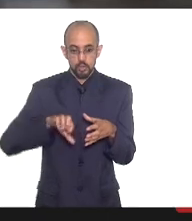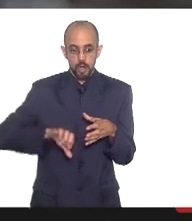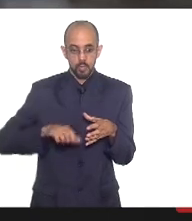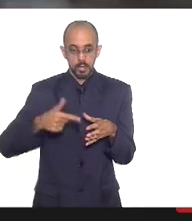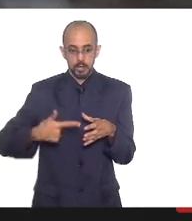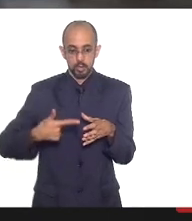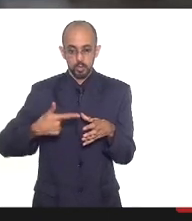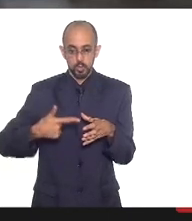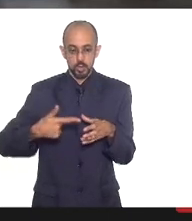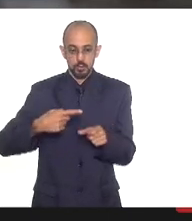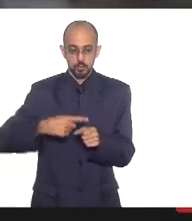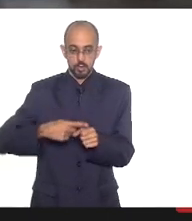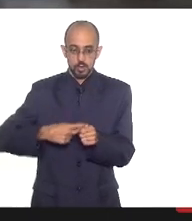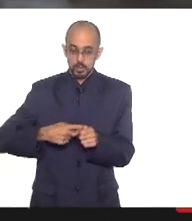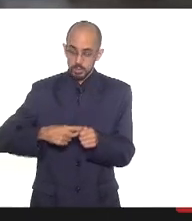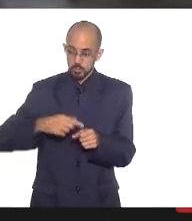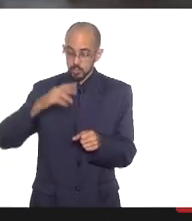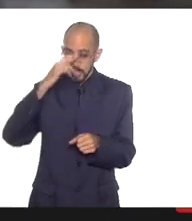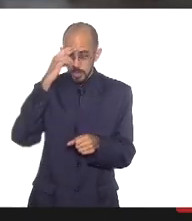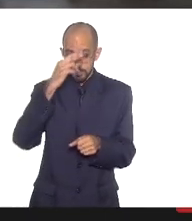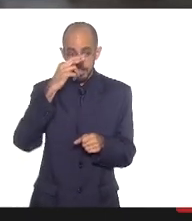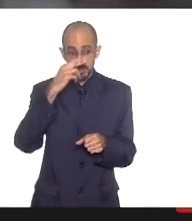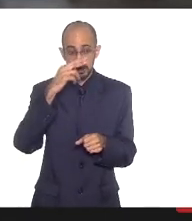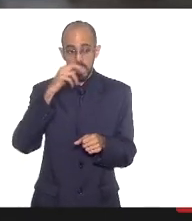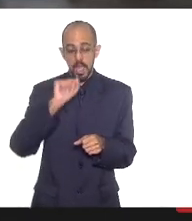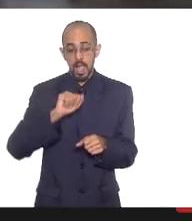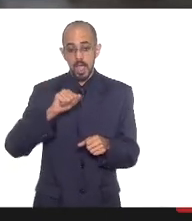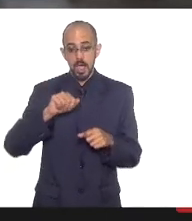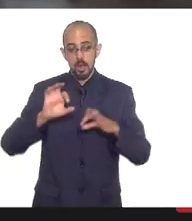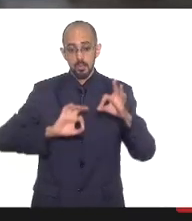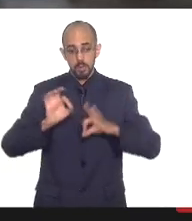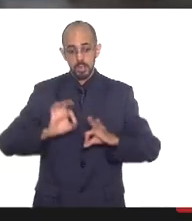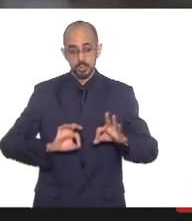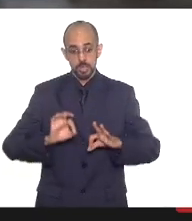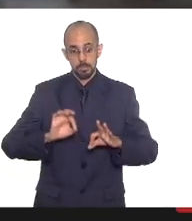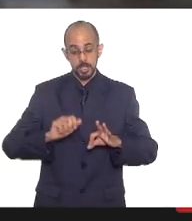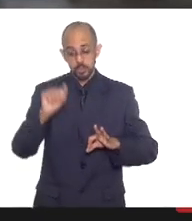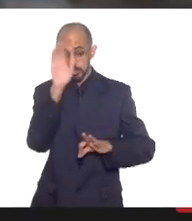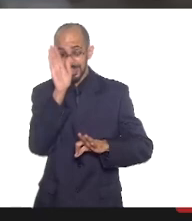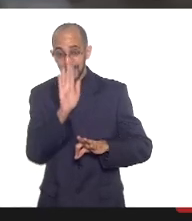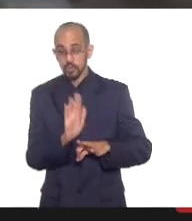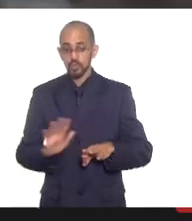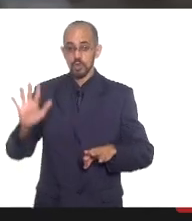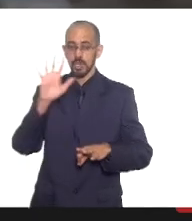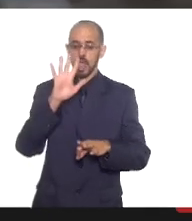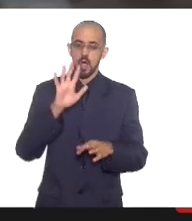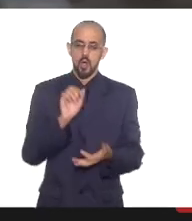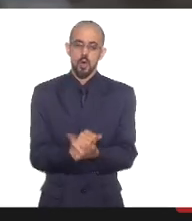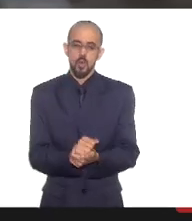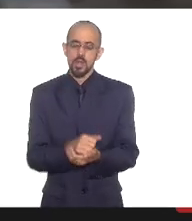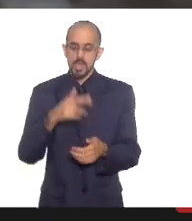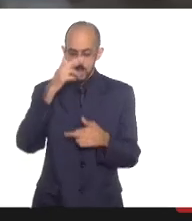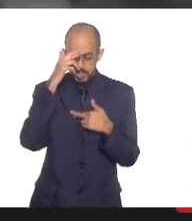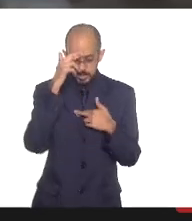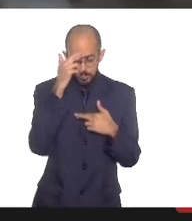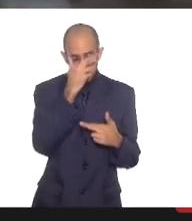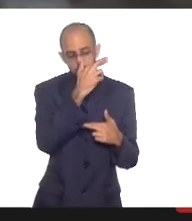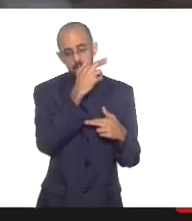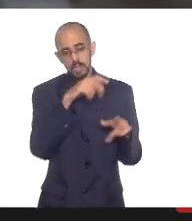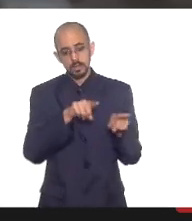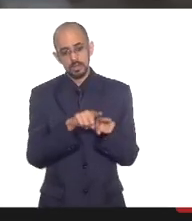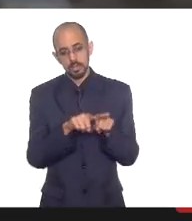decidir o que está colocado como prioridade nacional e respeitando